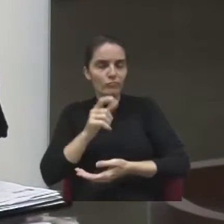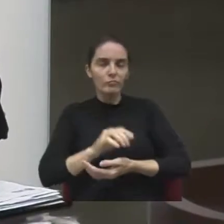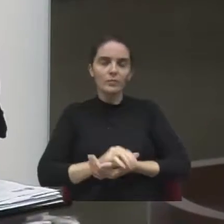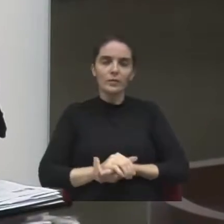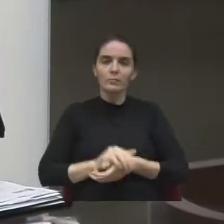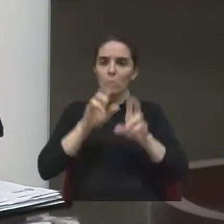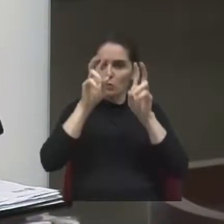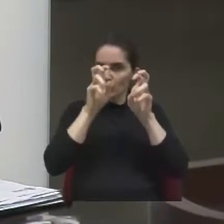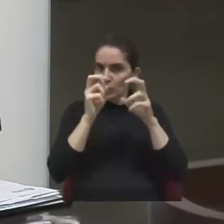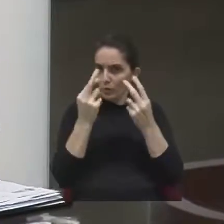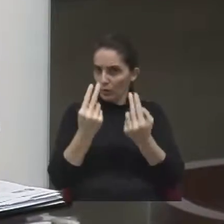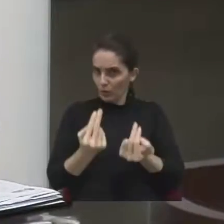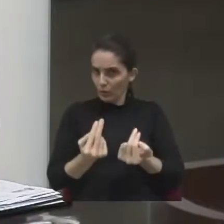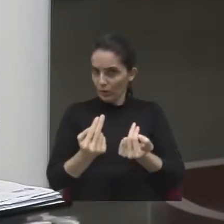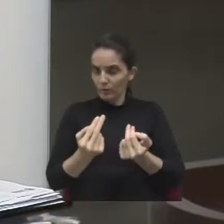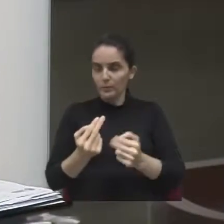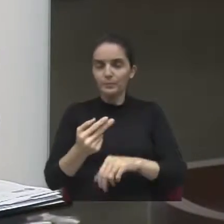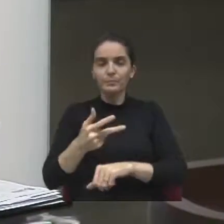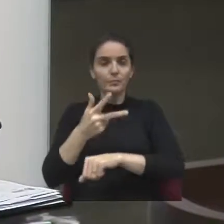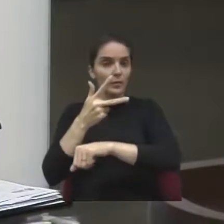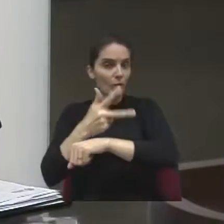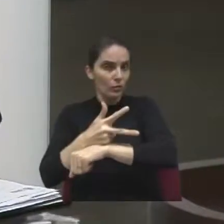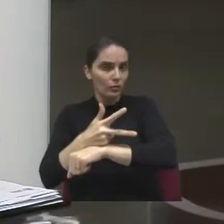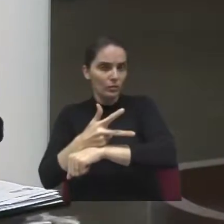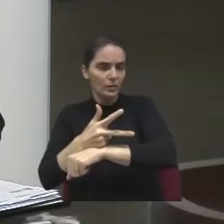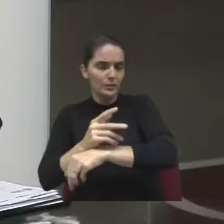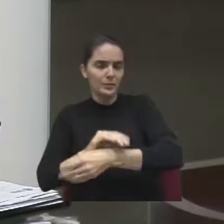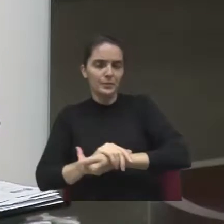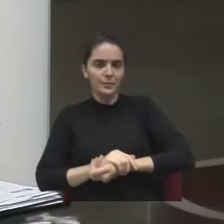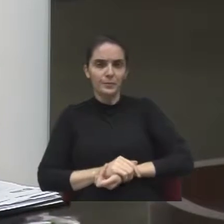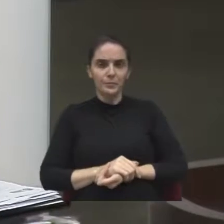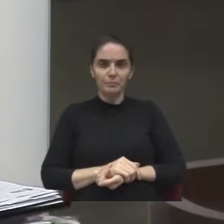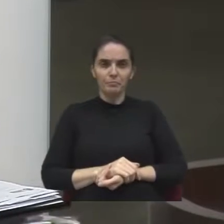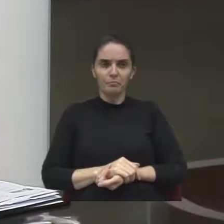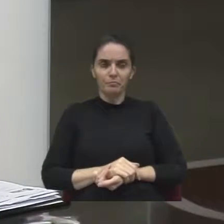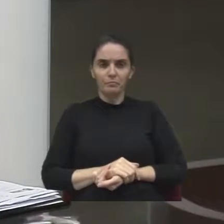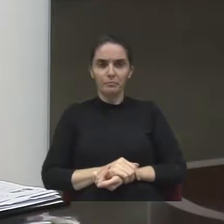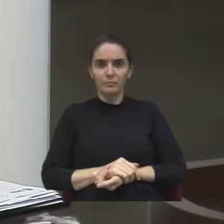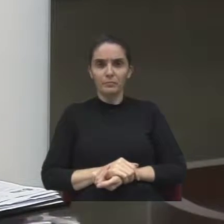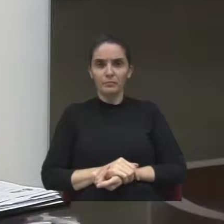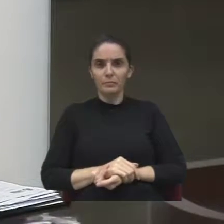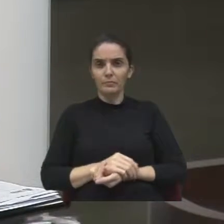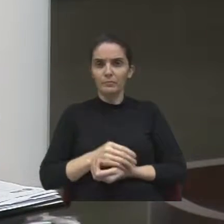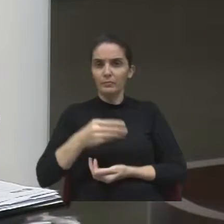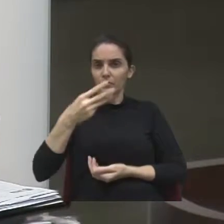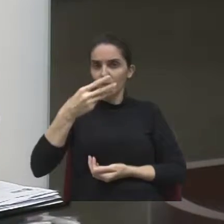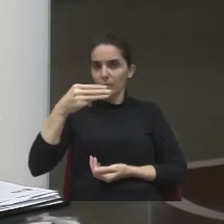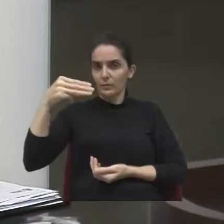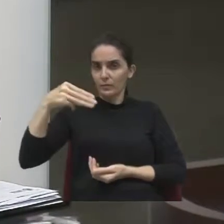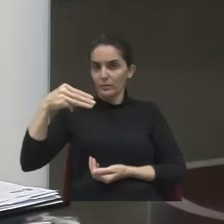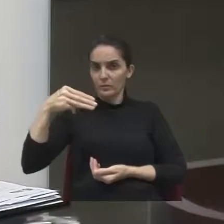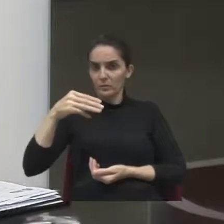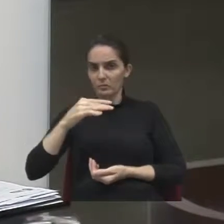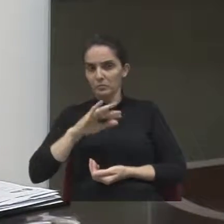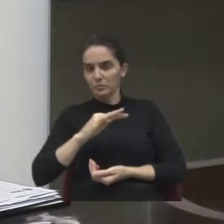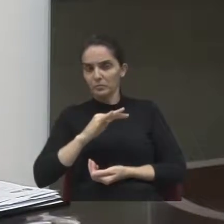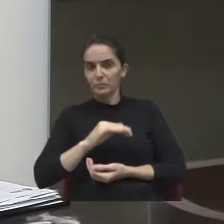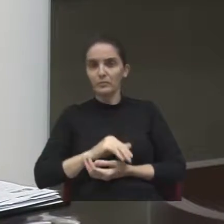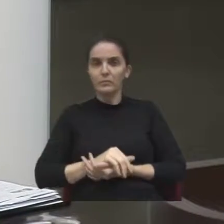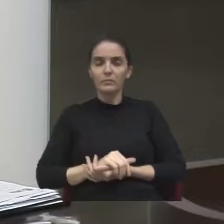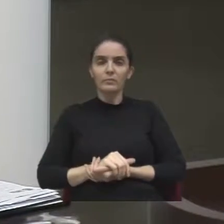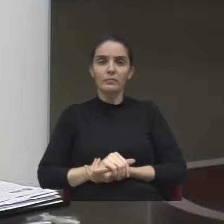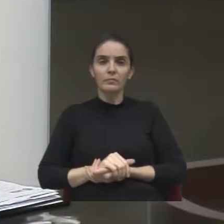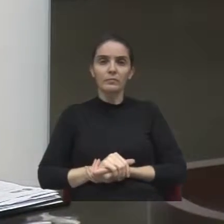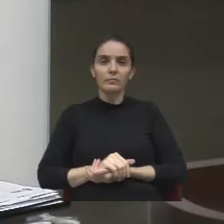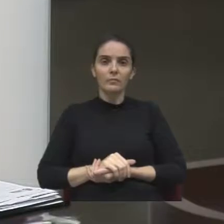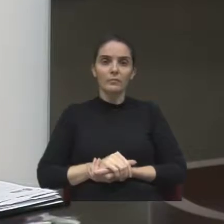Num dos vídeos, não eram os 3 minutos de uso, eram 4, e 300 anos na